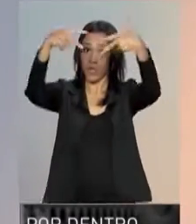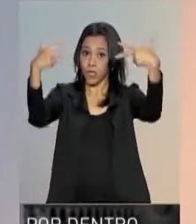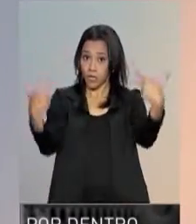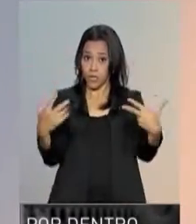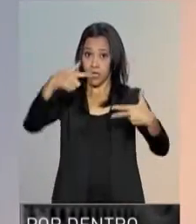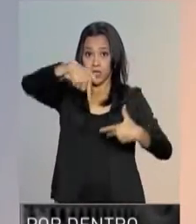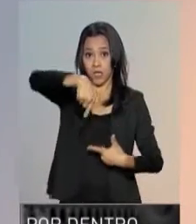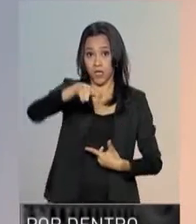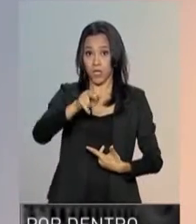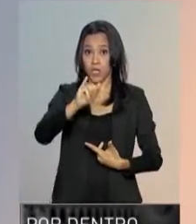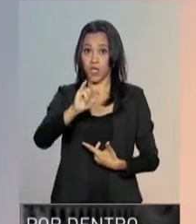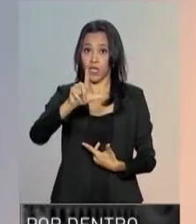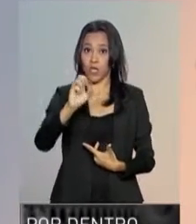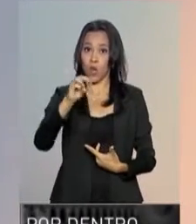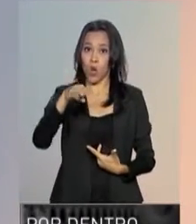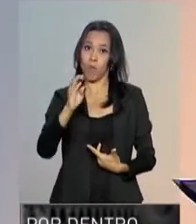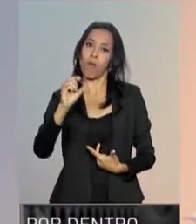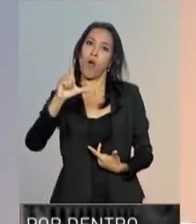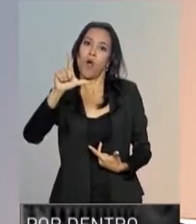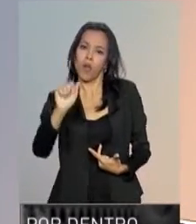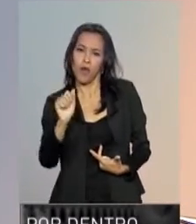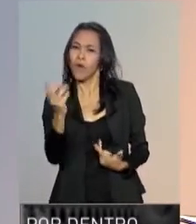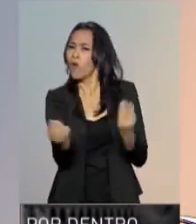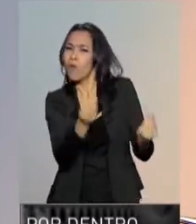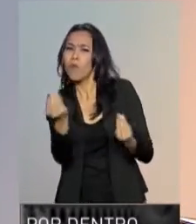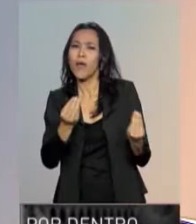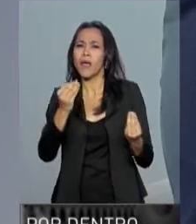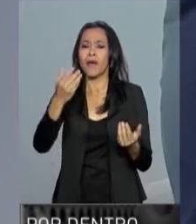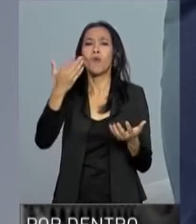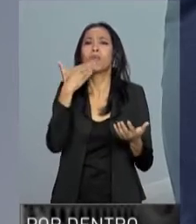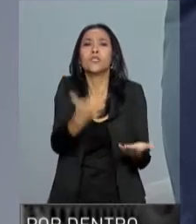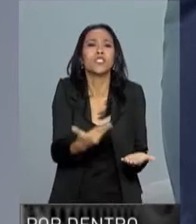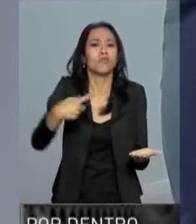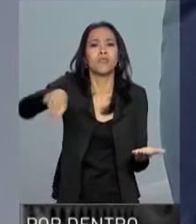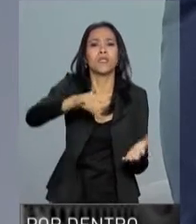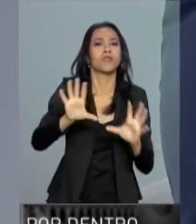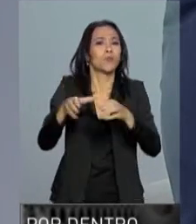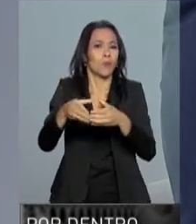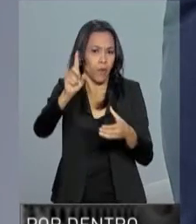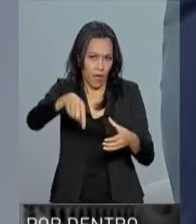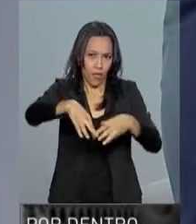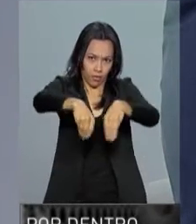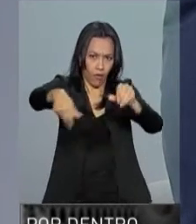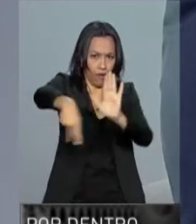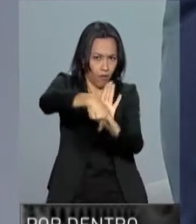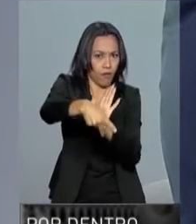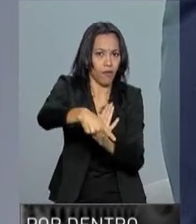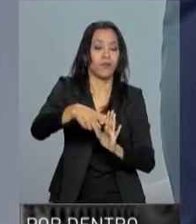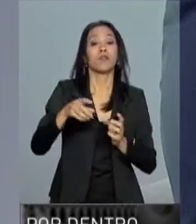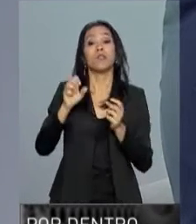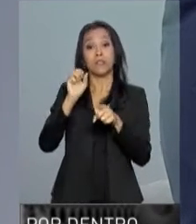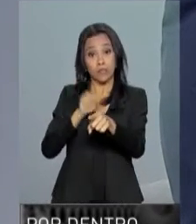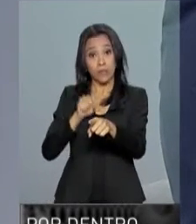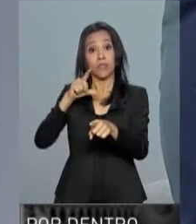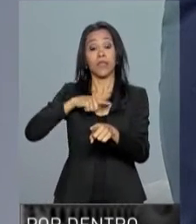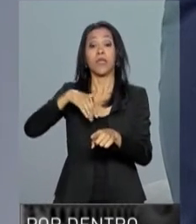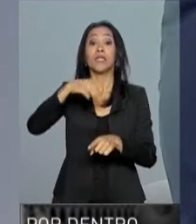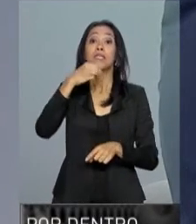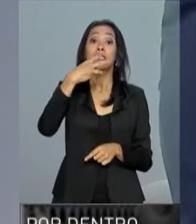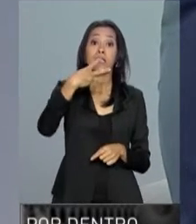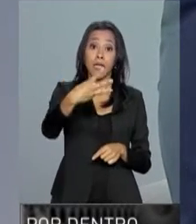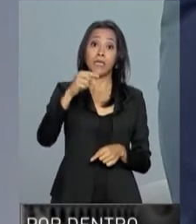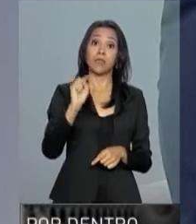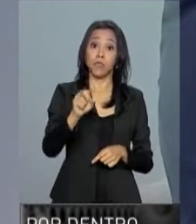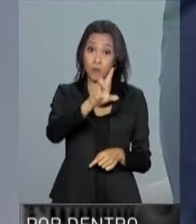principal demanda dessa parcela da população é a regularização fundiária E hoje nós temos regularizados no país cerca de três mil sem